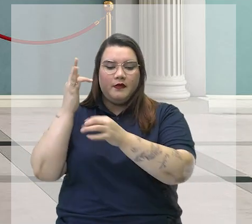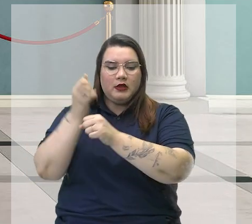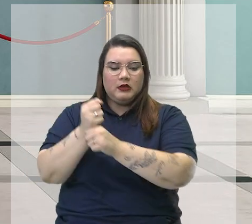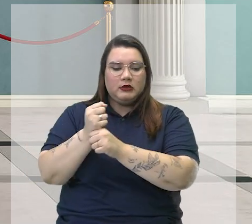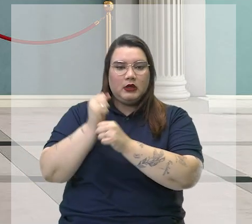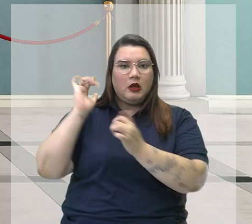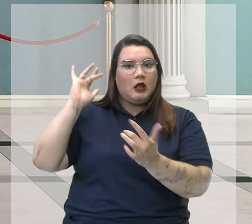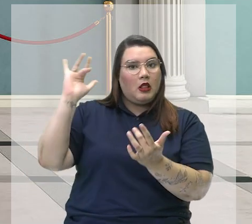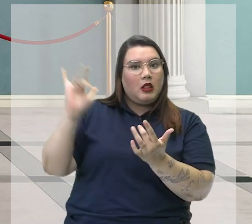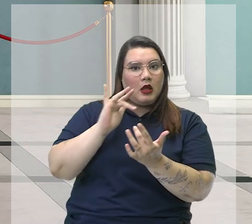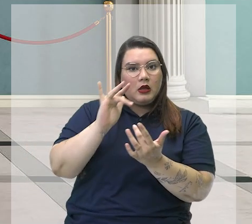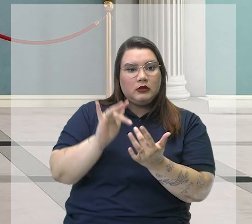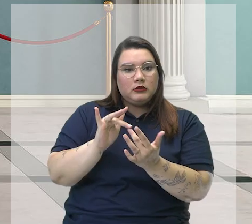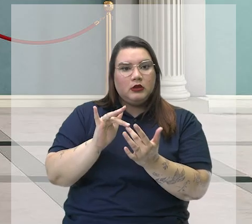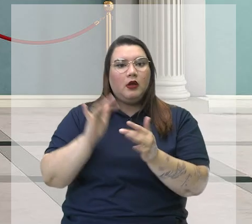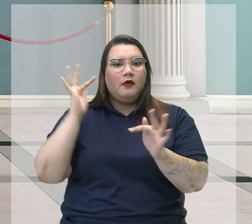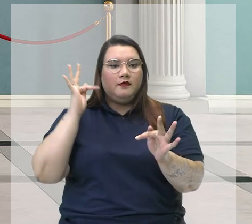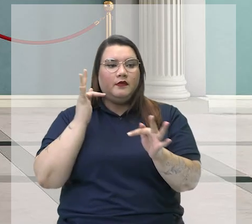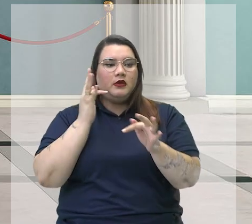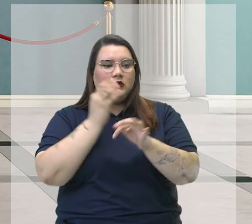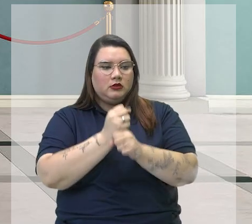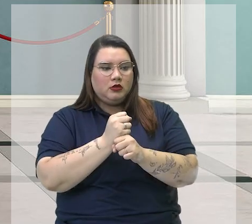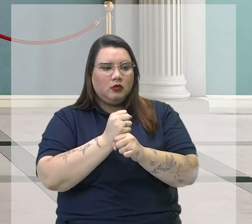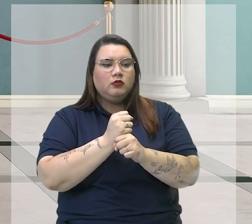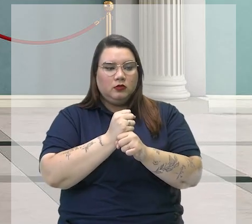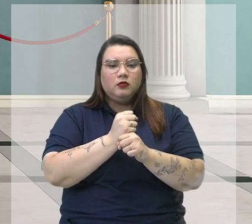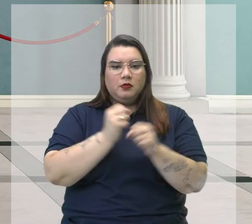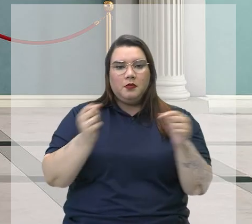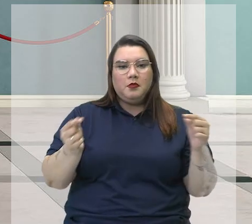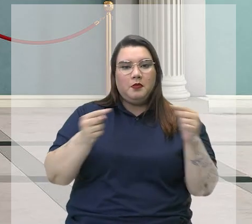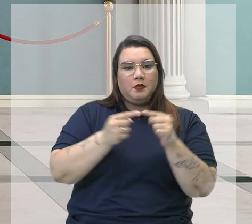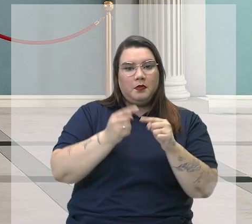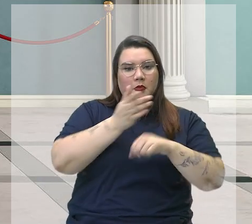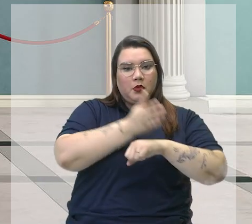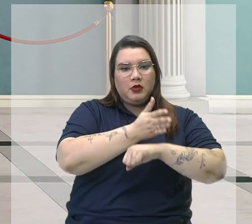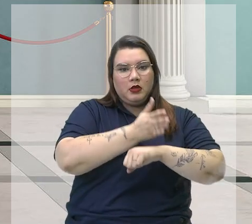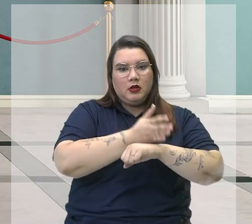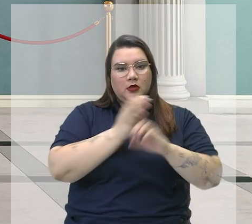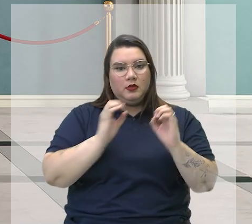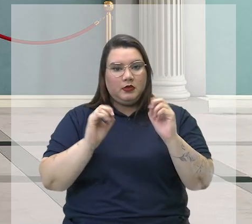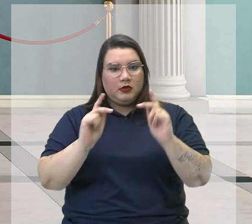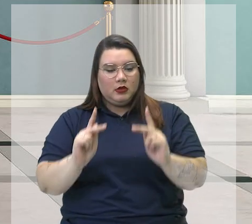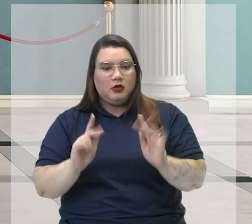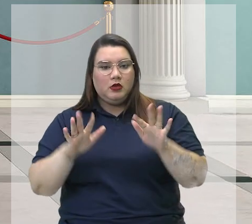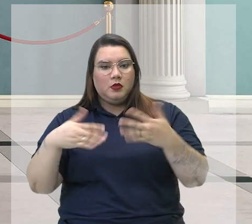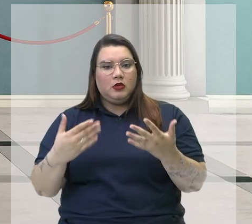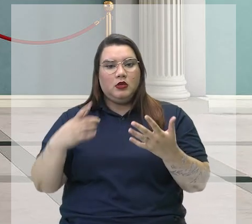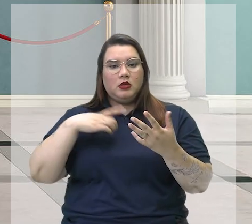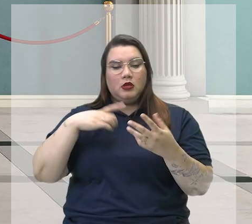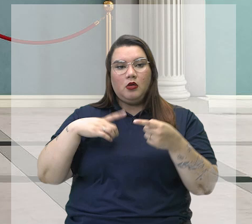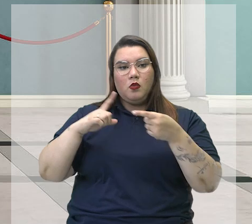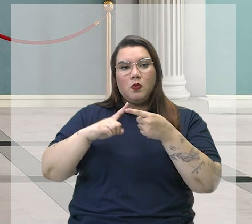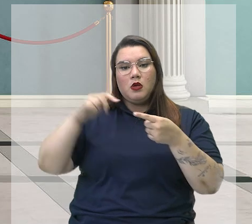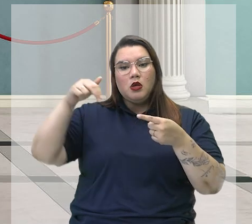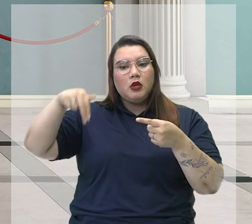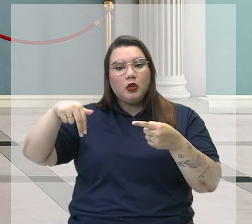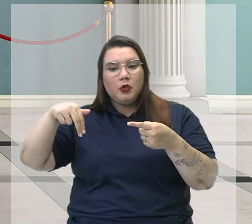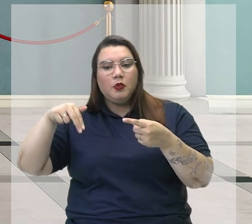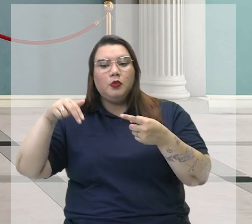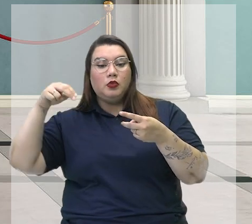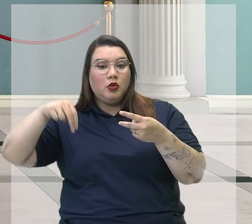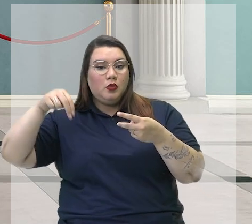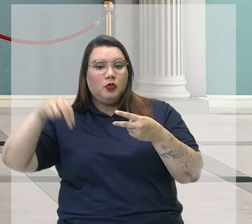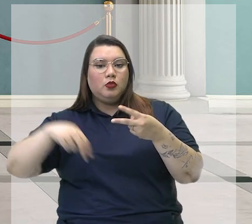e a física moderna. E esses cientistas, eles são muito importantes para a física. E com